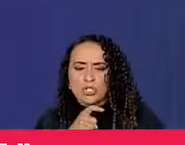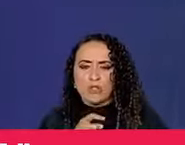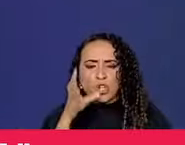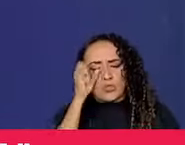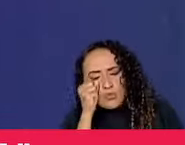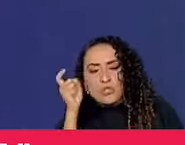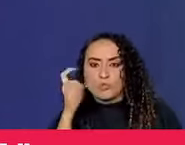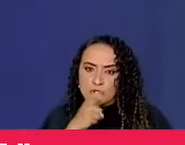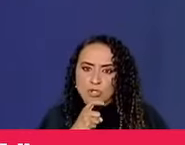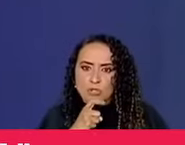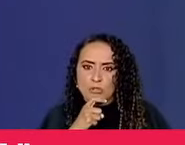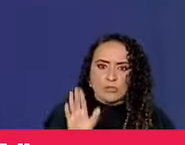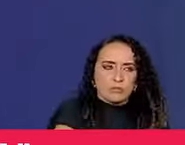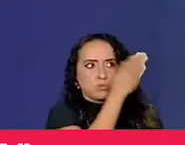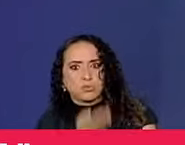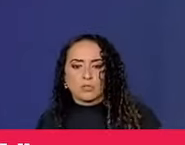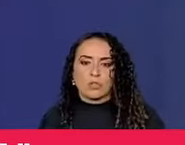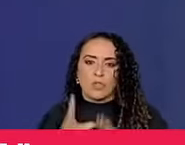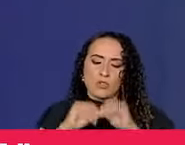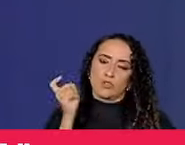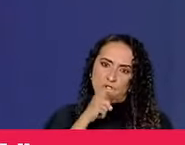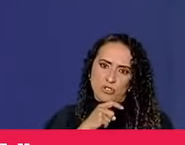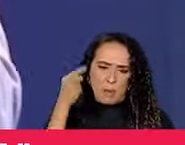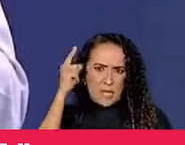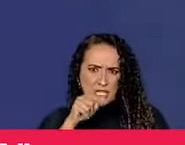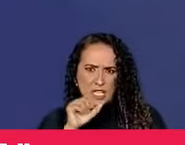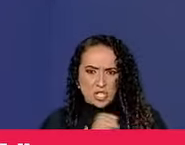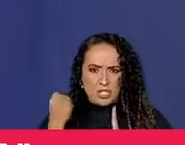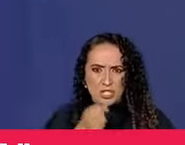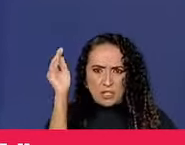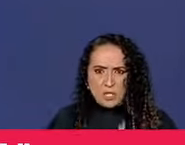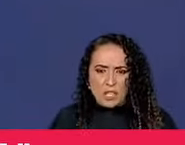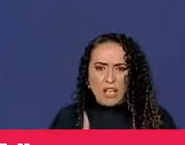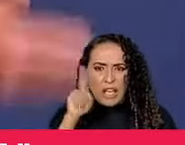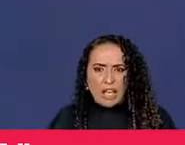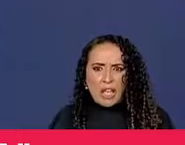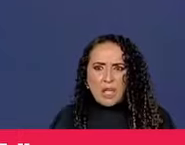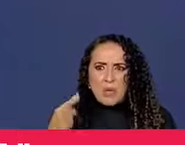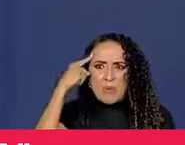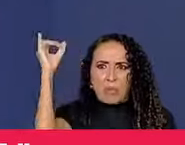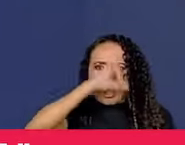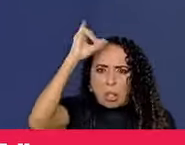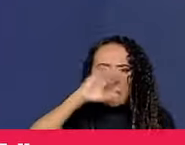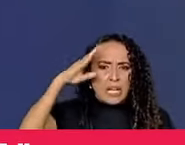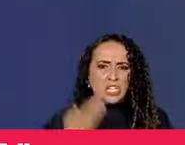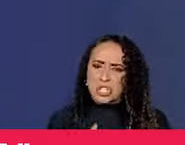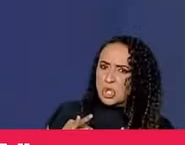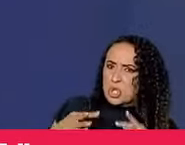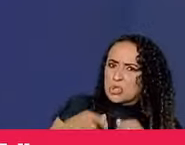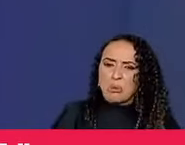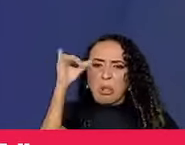dormir mentindo e passa a noite mentindo, achando que a sociedade brasileira é um bando de imbecil que acredita em todas